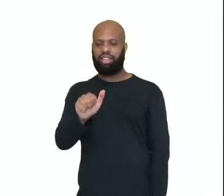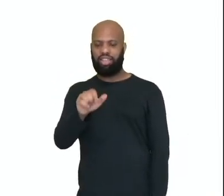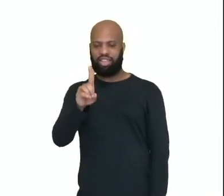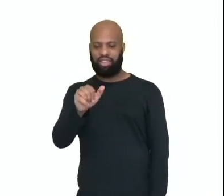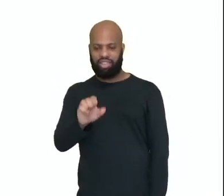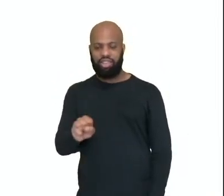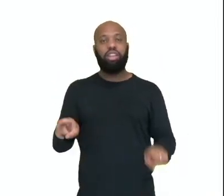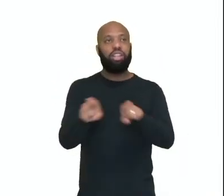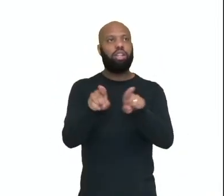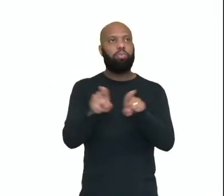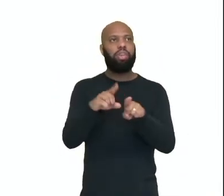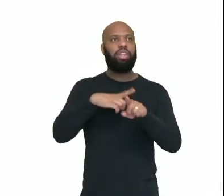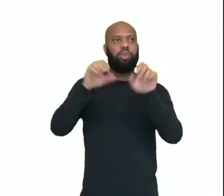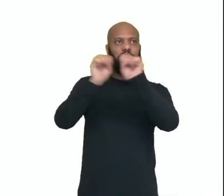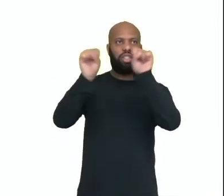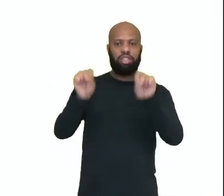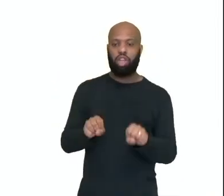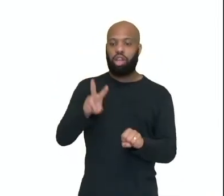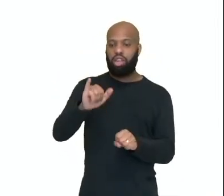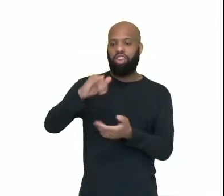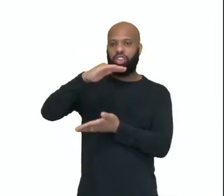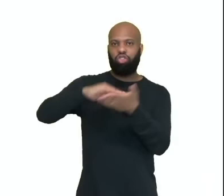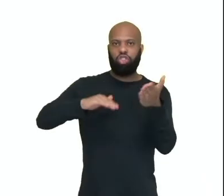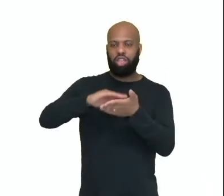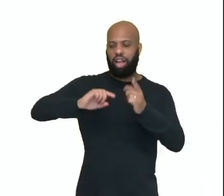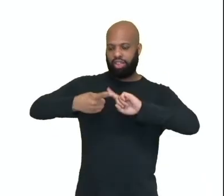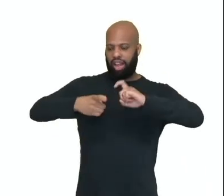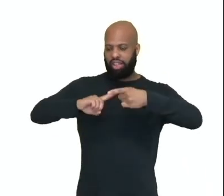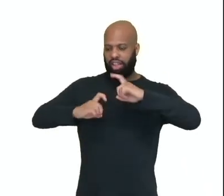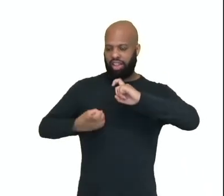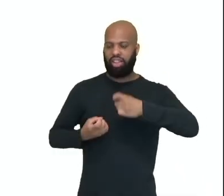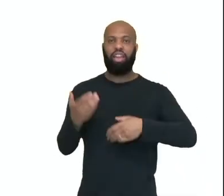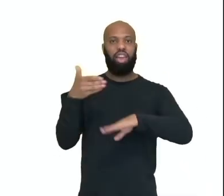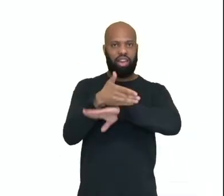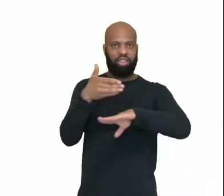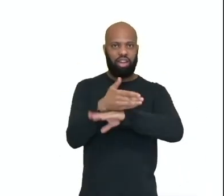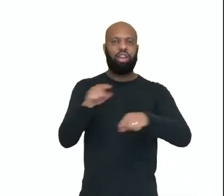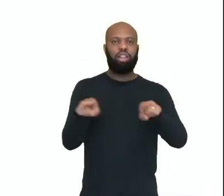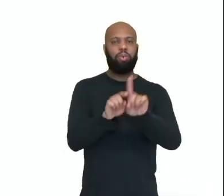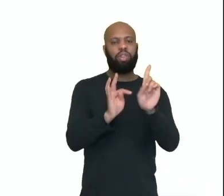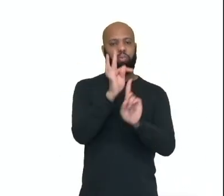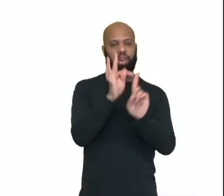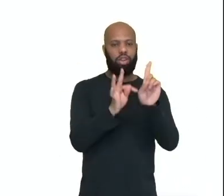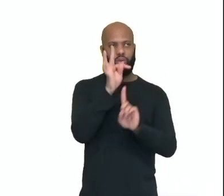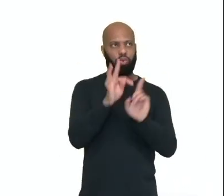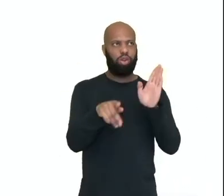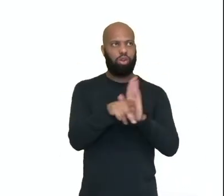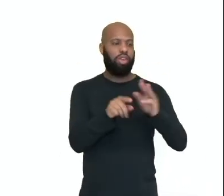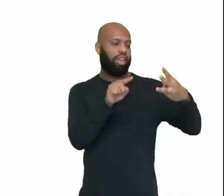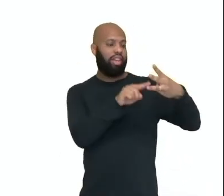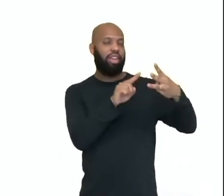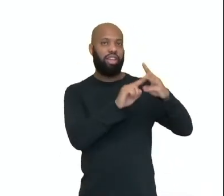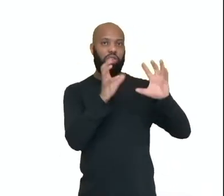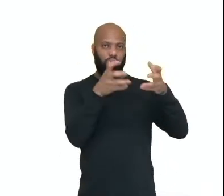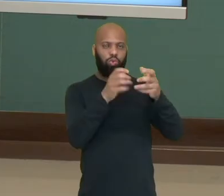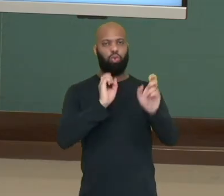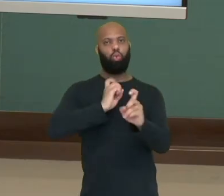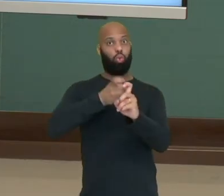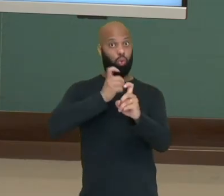sistema imunitário na eliminação de micro-organismos invasores, e a temperatura ambiente, os nossos superóxidos são